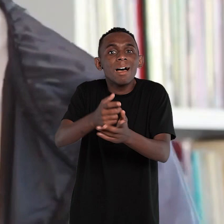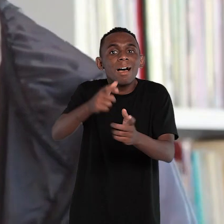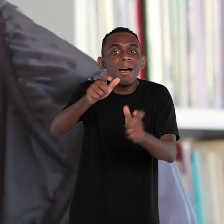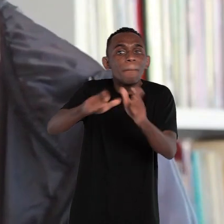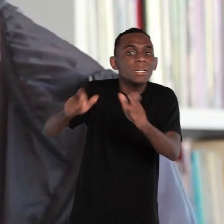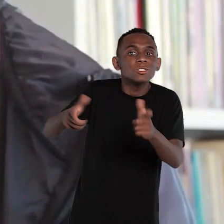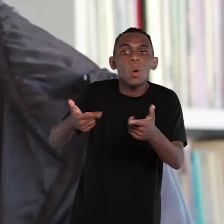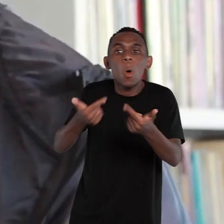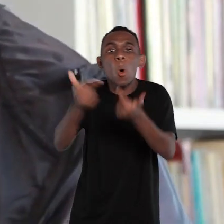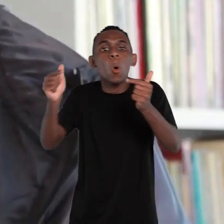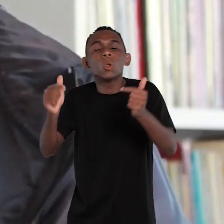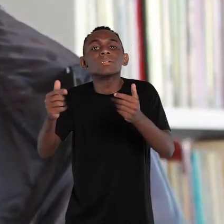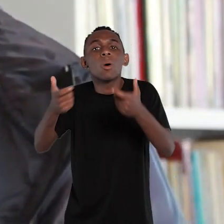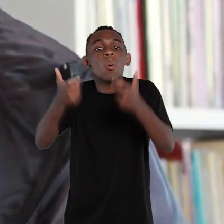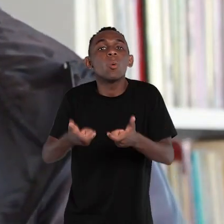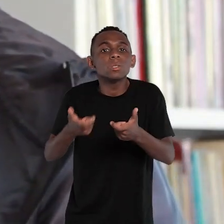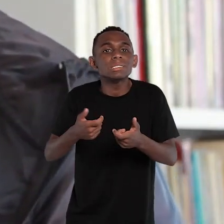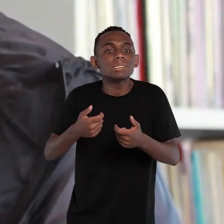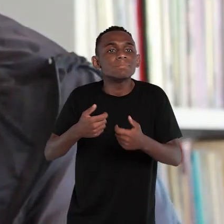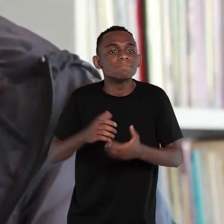outra pessoa desse conto?